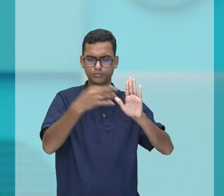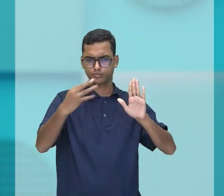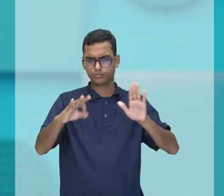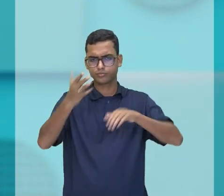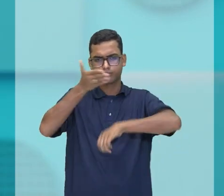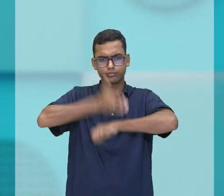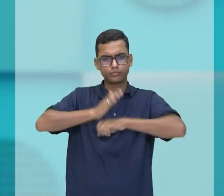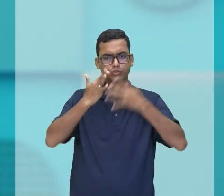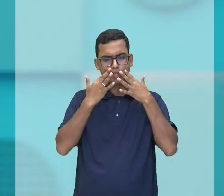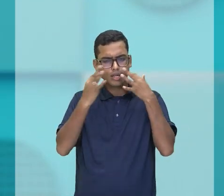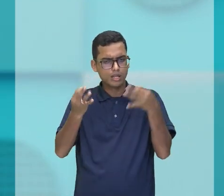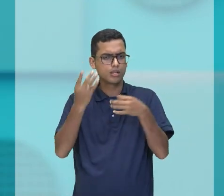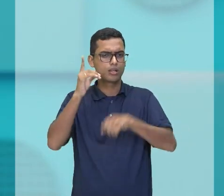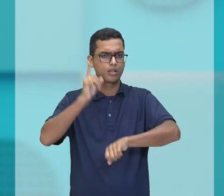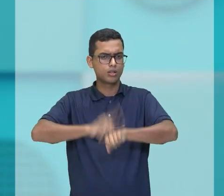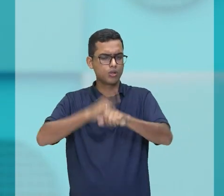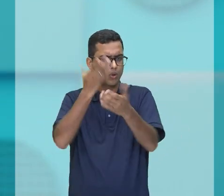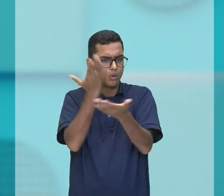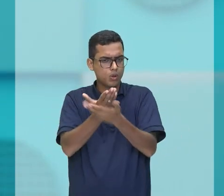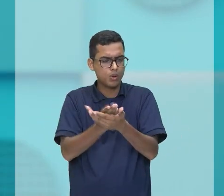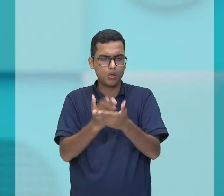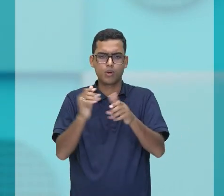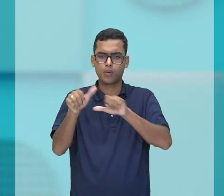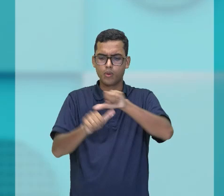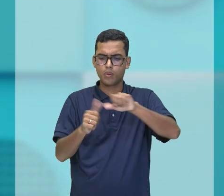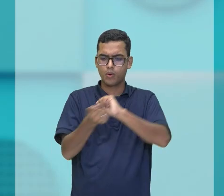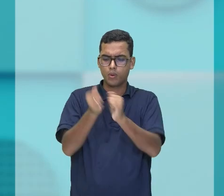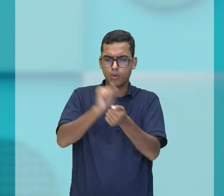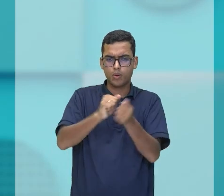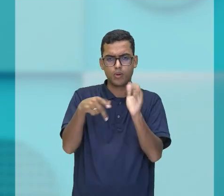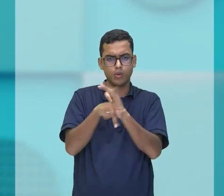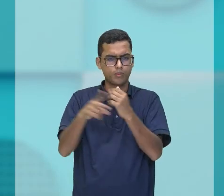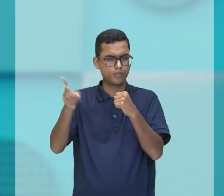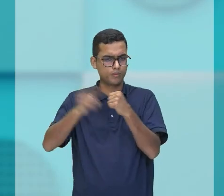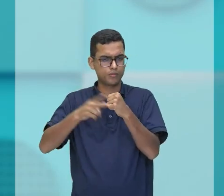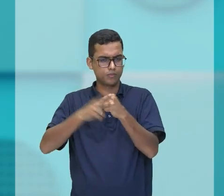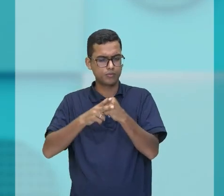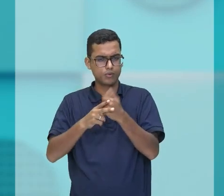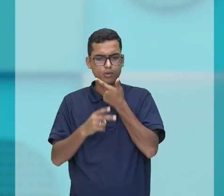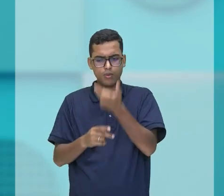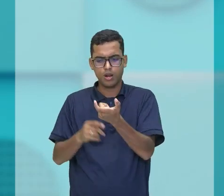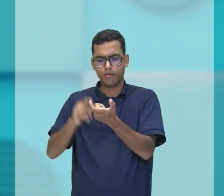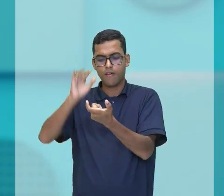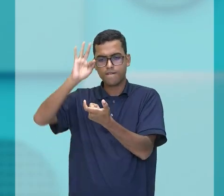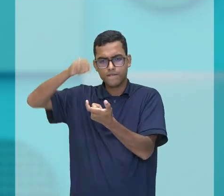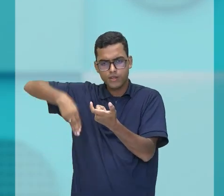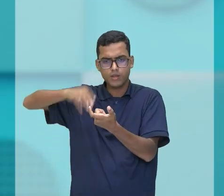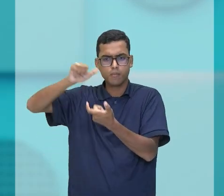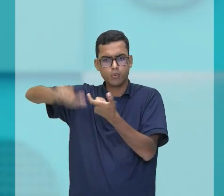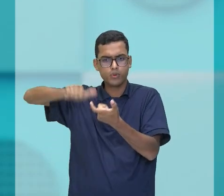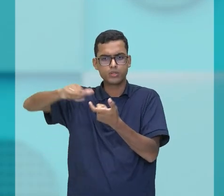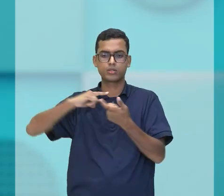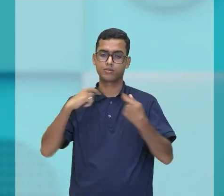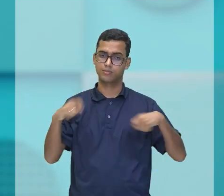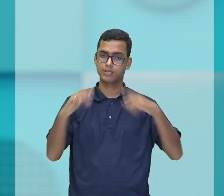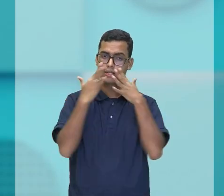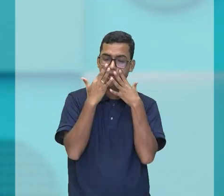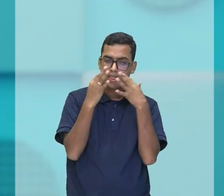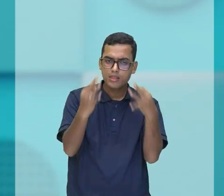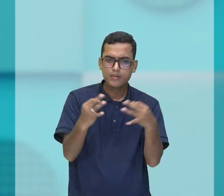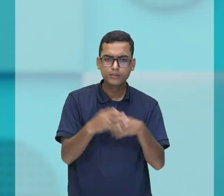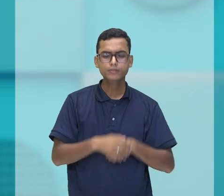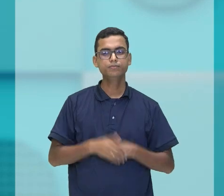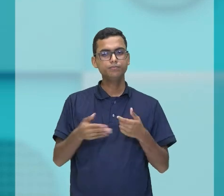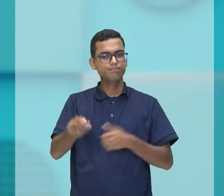Então, fiquem bem atentos quando vocês forem fazer a transformação no verbo aí no final, tá? Lembre-se que tem que ter essa observação lá